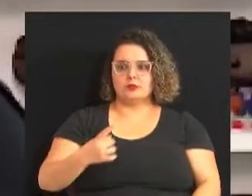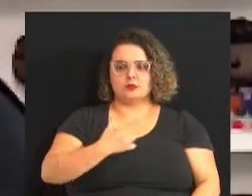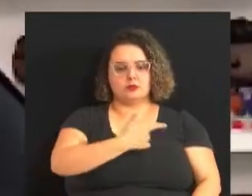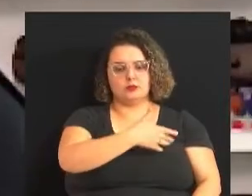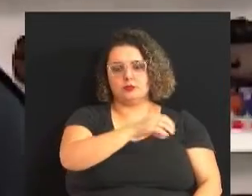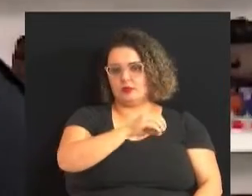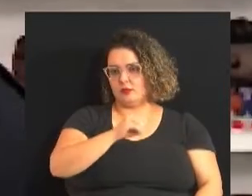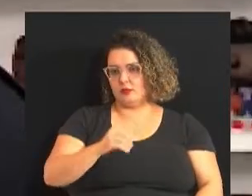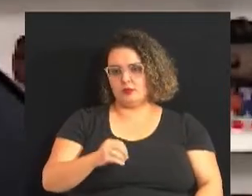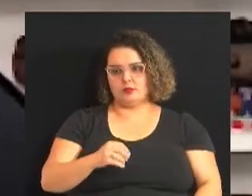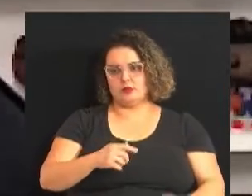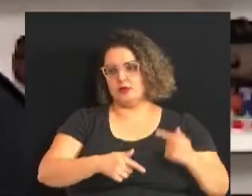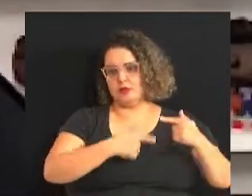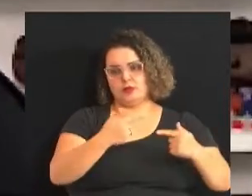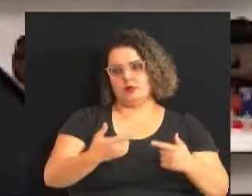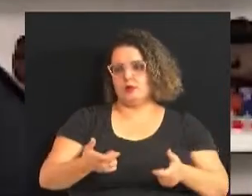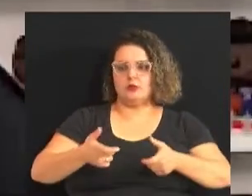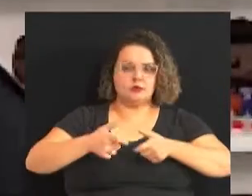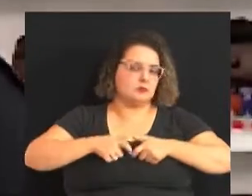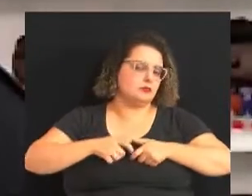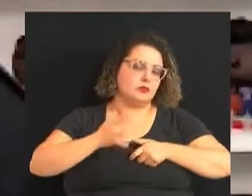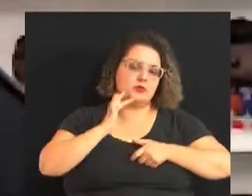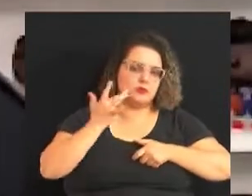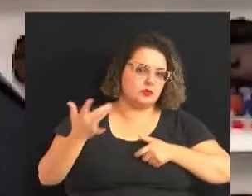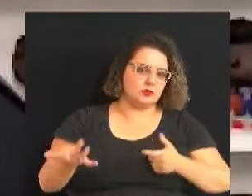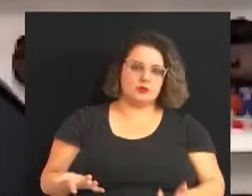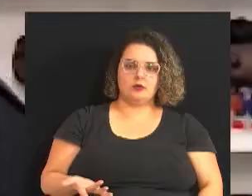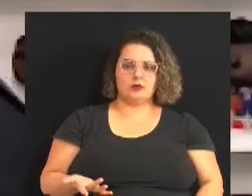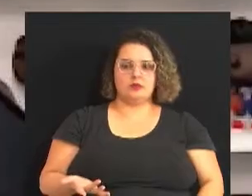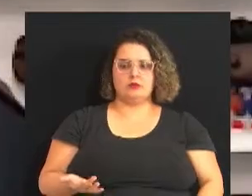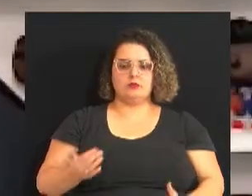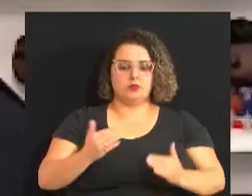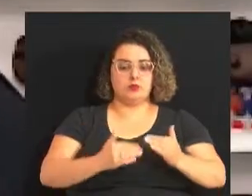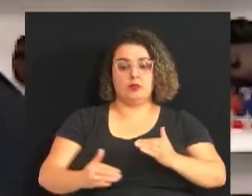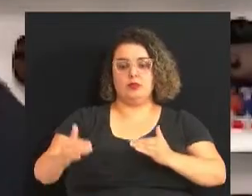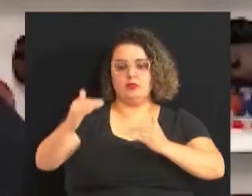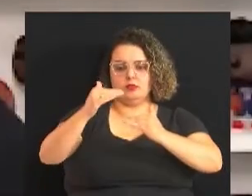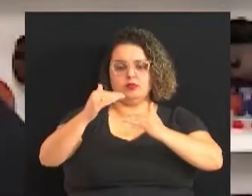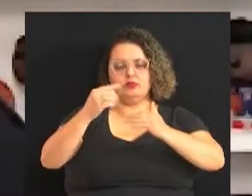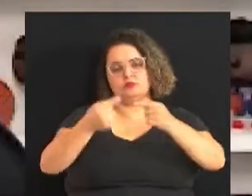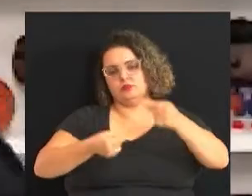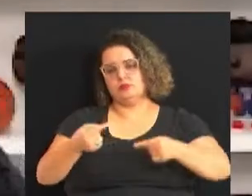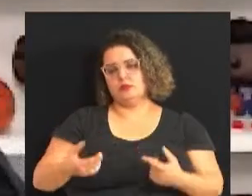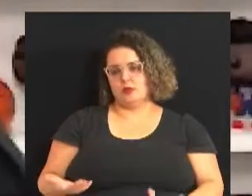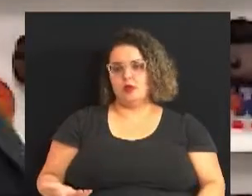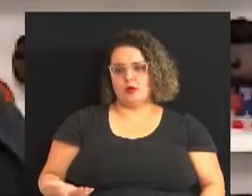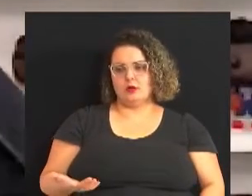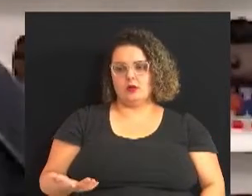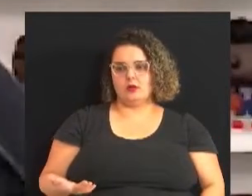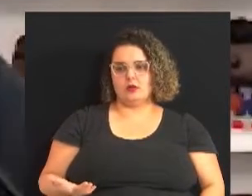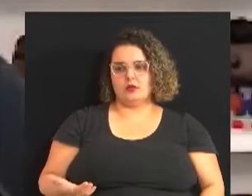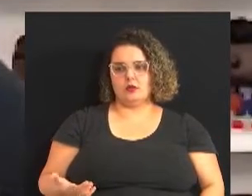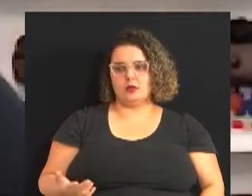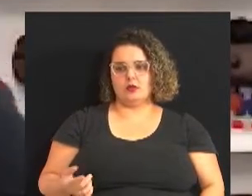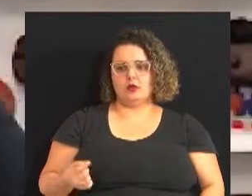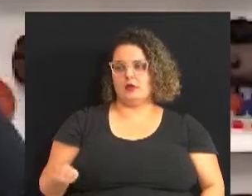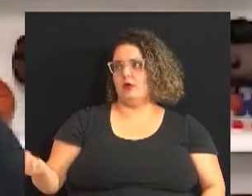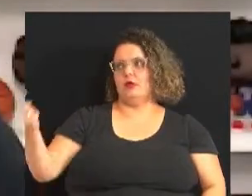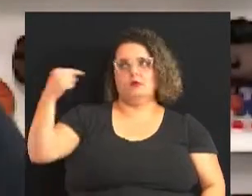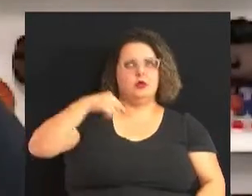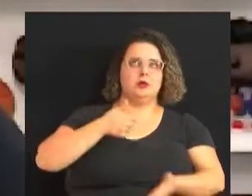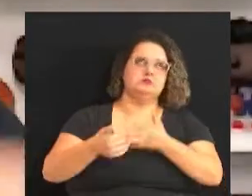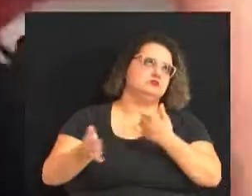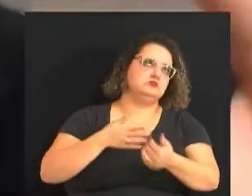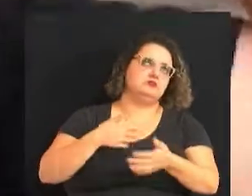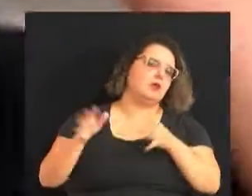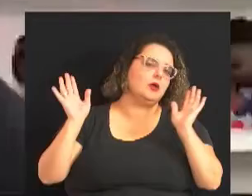geração de ouro. Aí os resultados acontecem, porque você vai elevar o nível do seu campeonato nacional. Agora, não adianta você trazer o estrangeiro por trazer. Você tem que Sim. trazer um